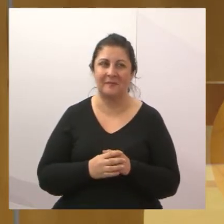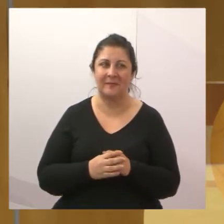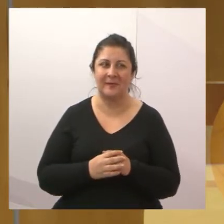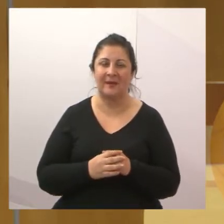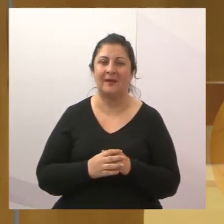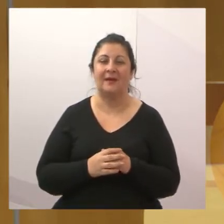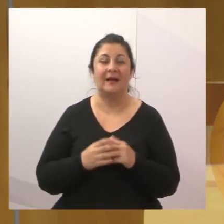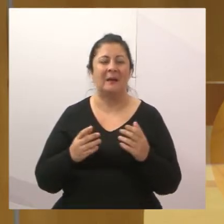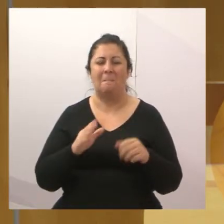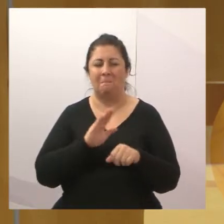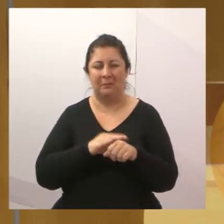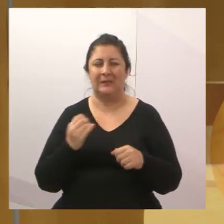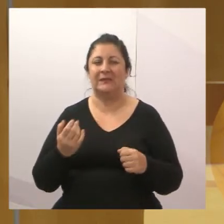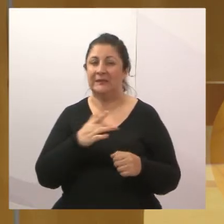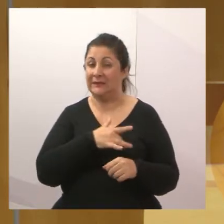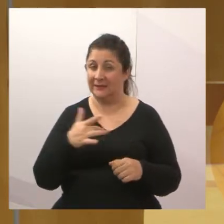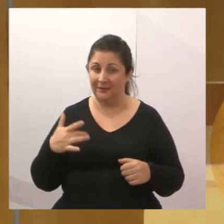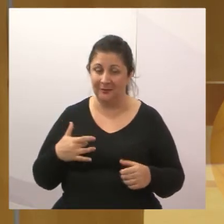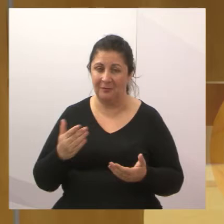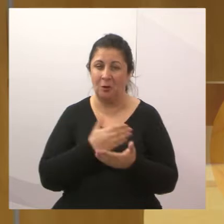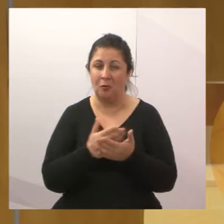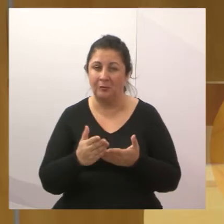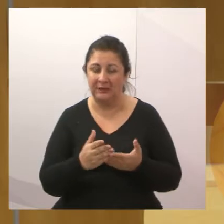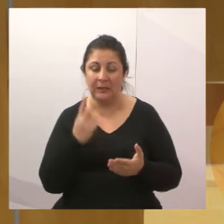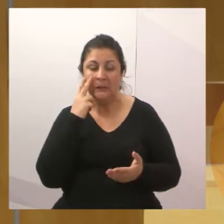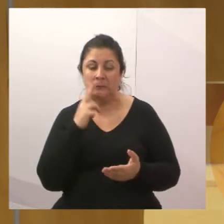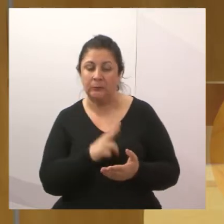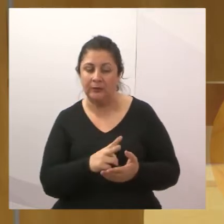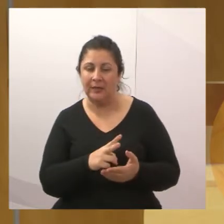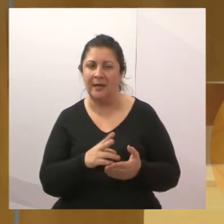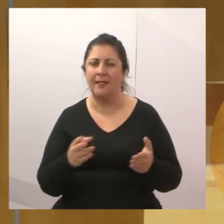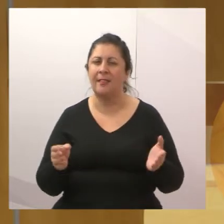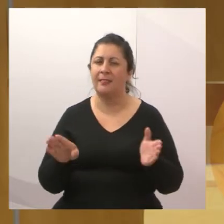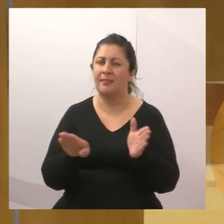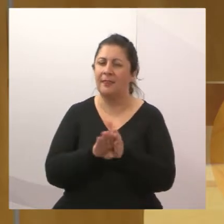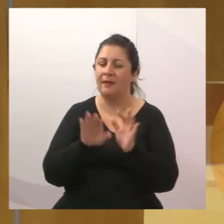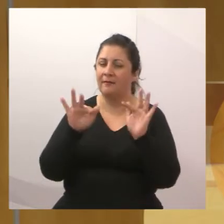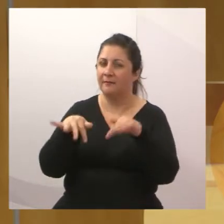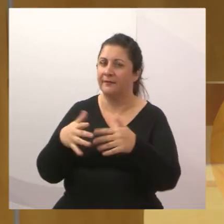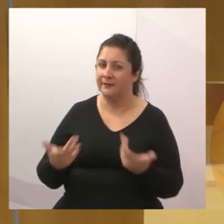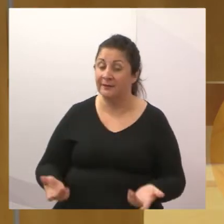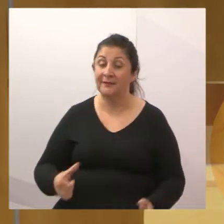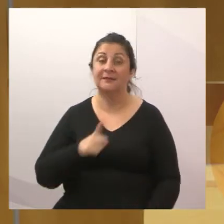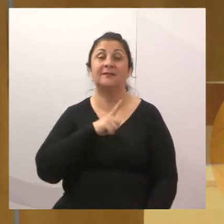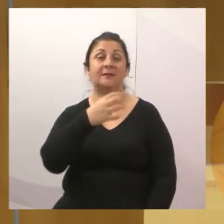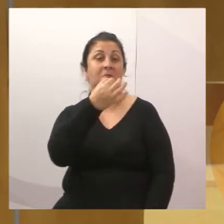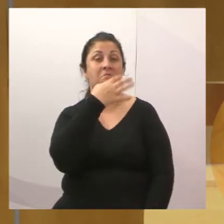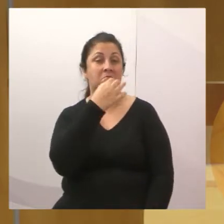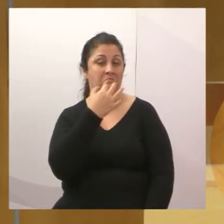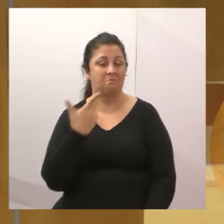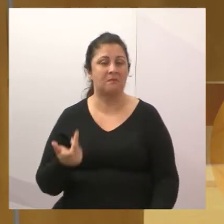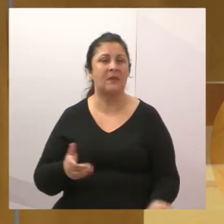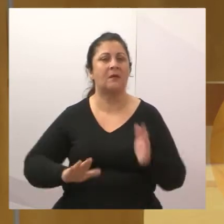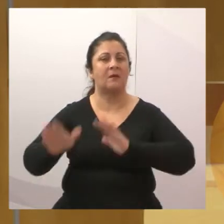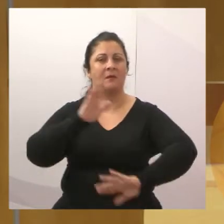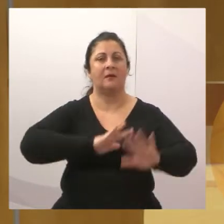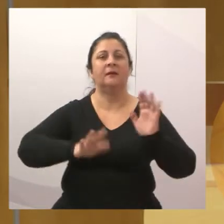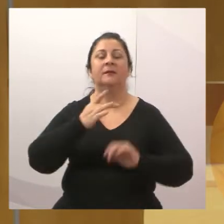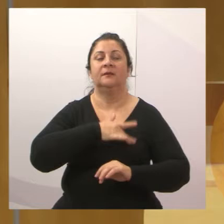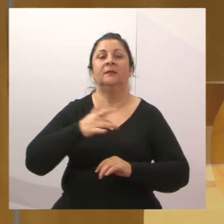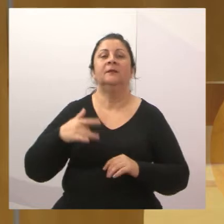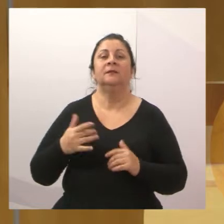de saúde, para começar o diagnóstico e terminar. Ter a medicação para realmente cuidar da